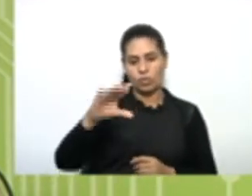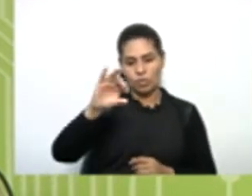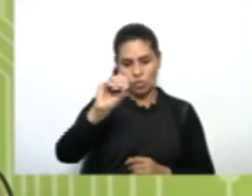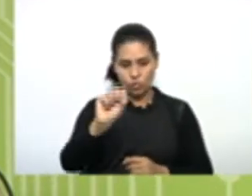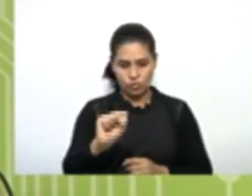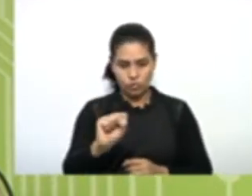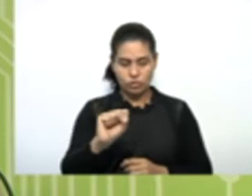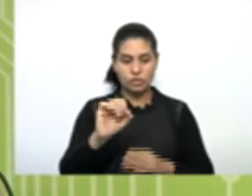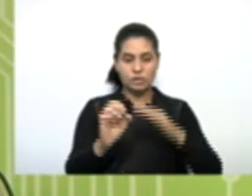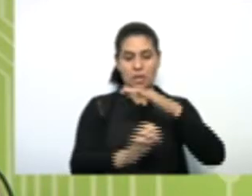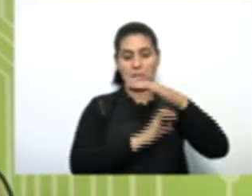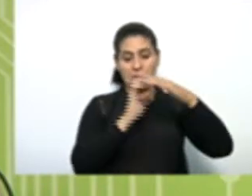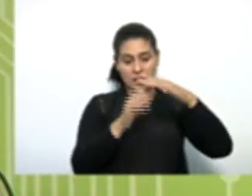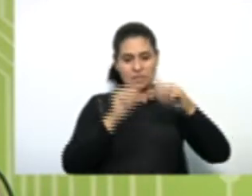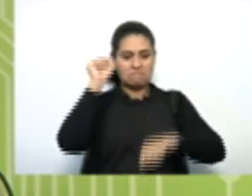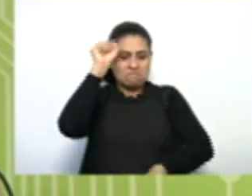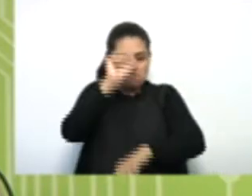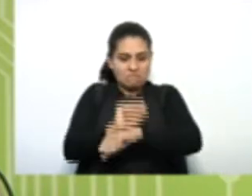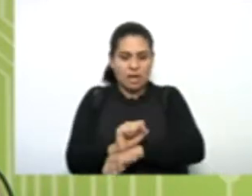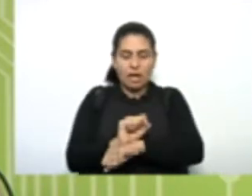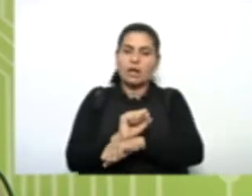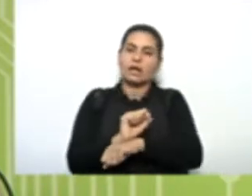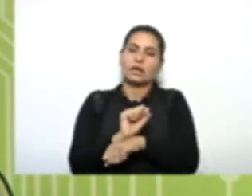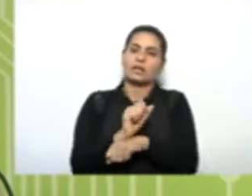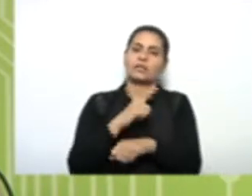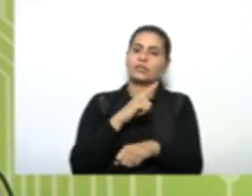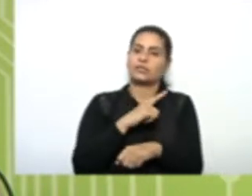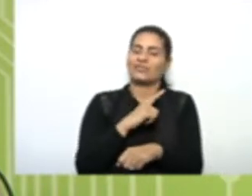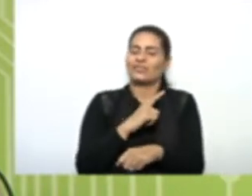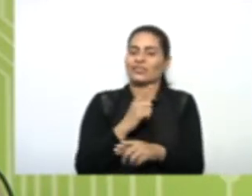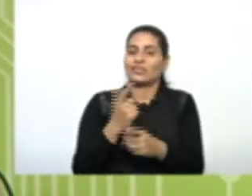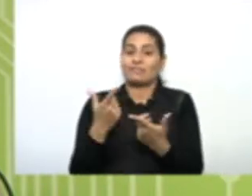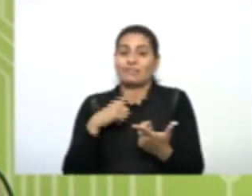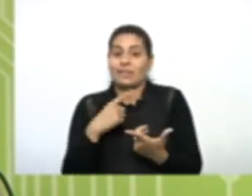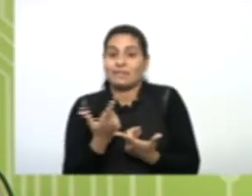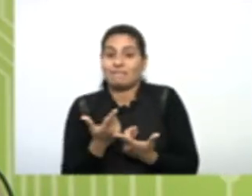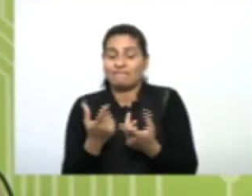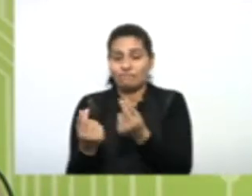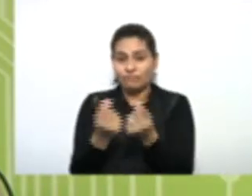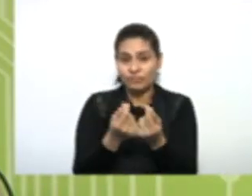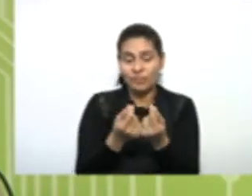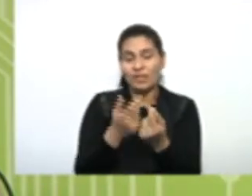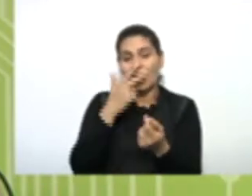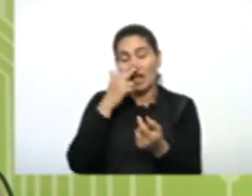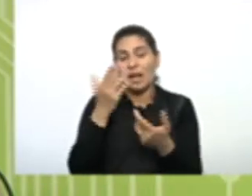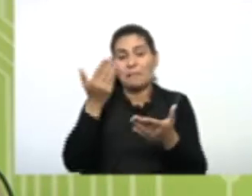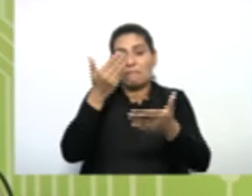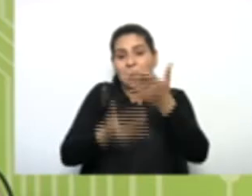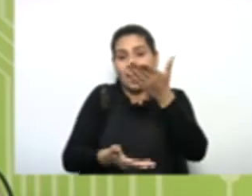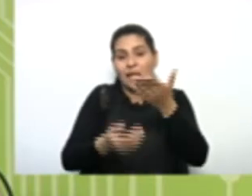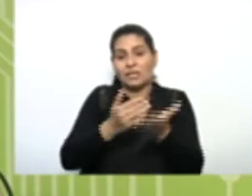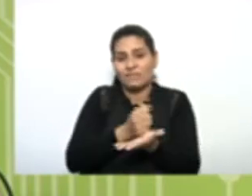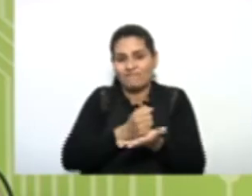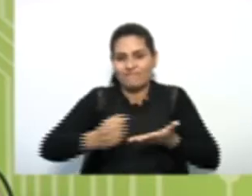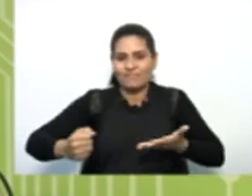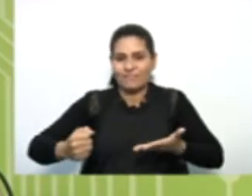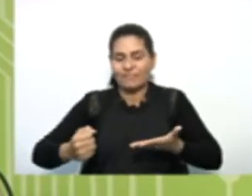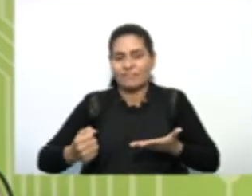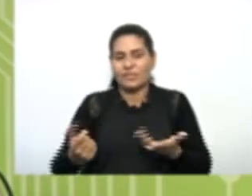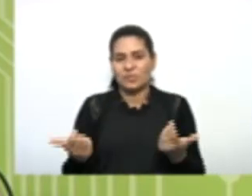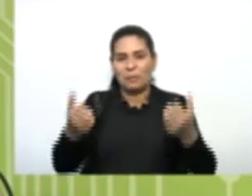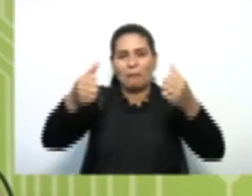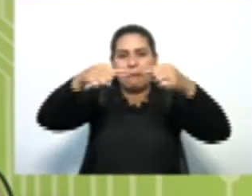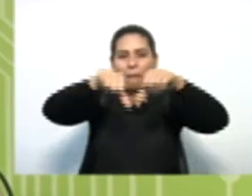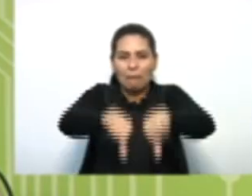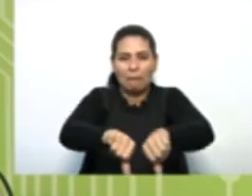quando uma empresa dessas para de gerar lucros, ela para de ter valor dentro do mercado. Suas ações despencam de preços, a gente